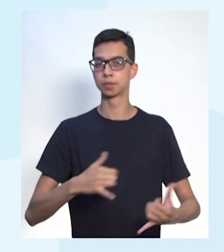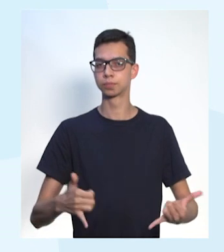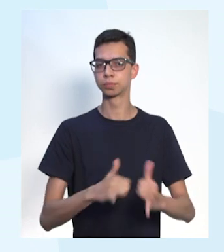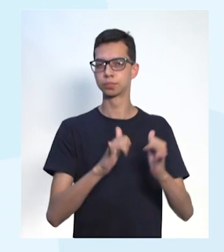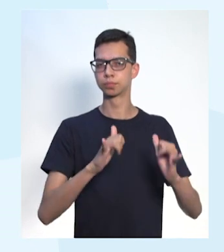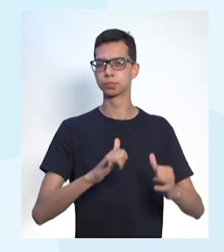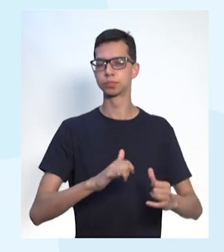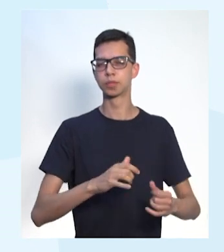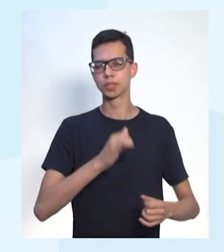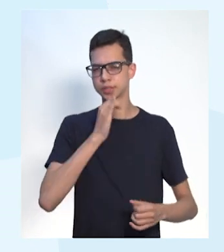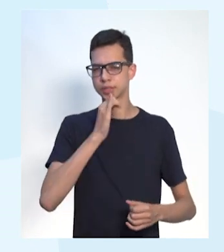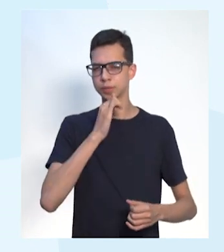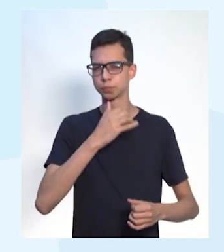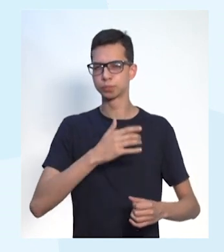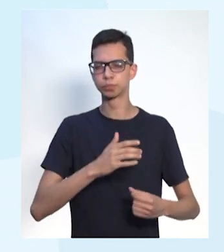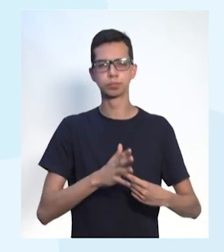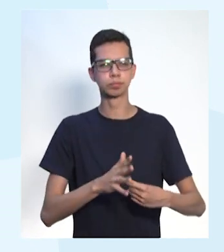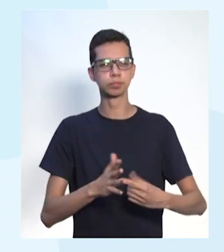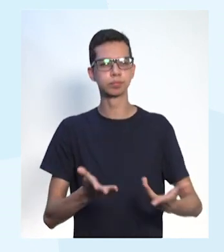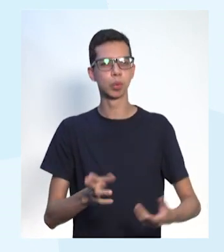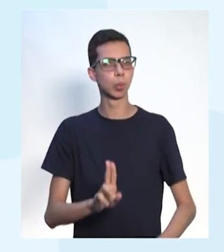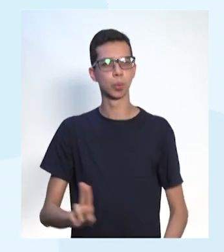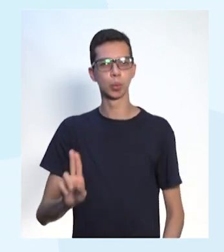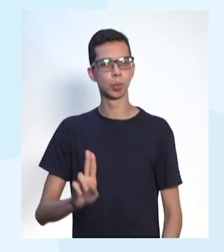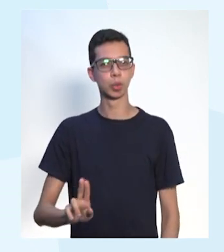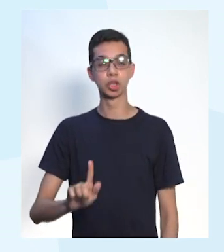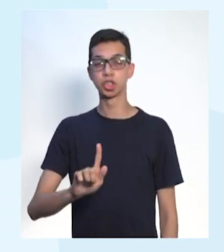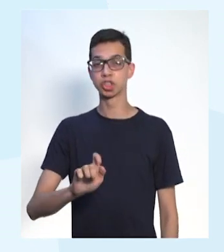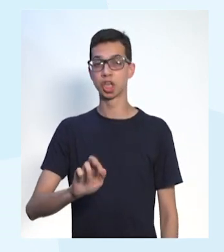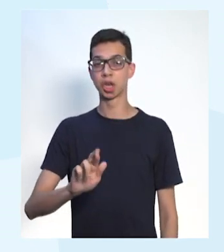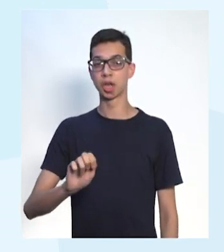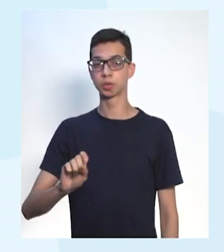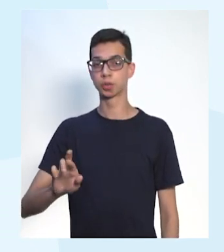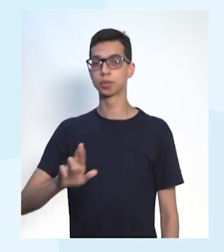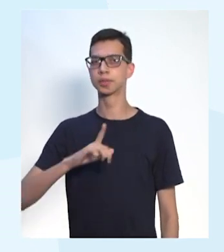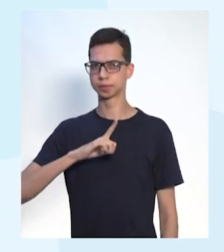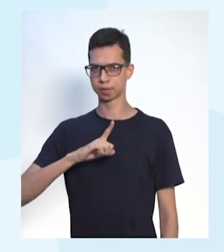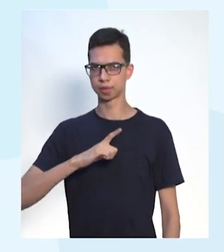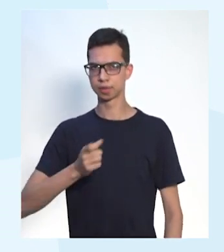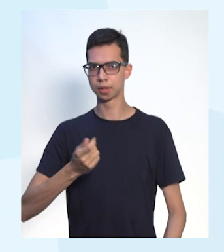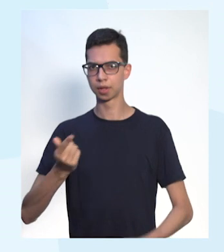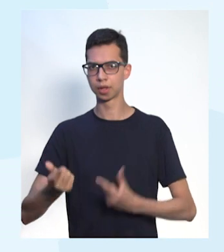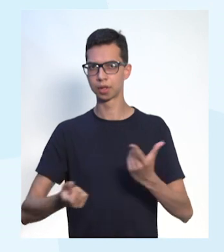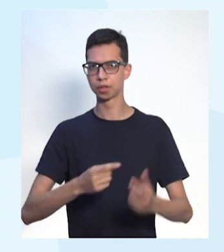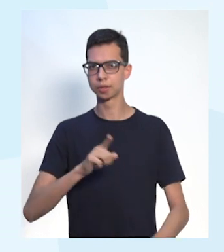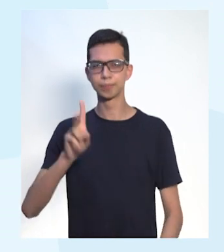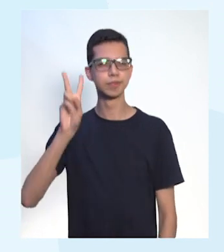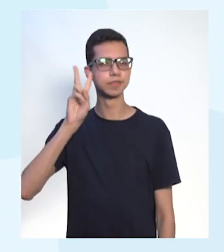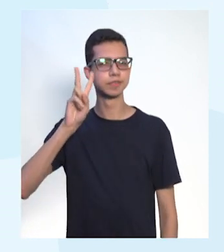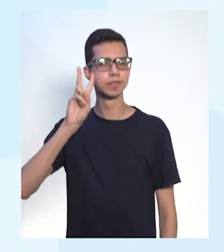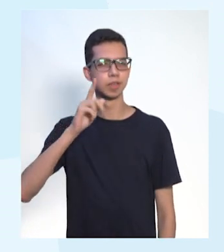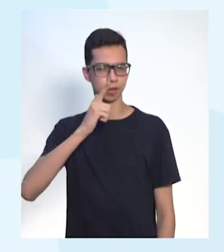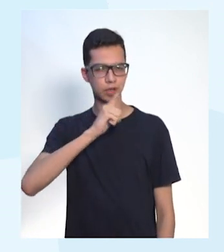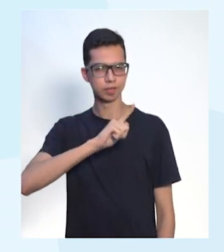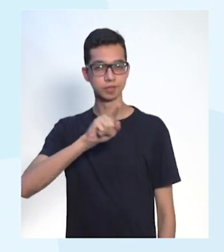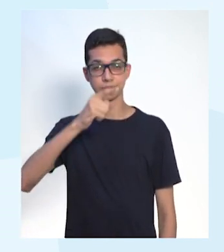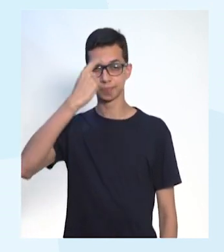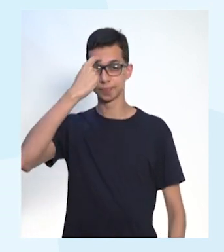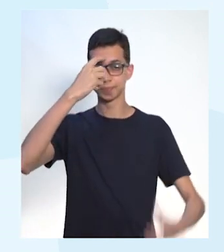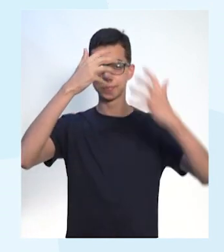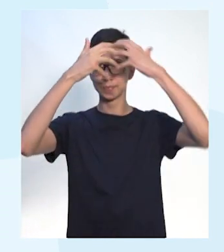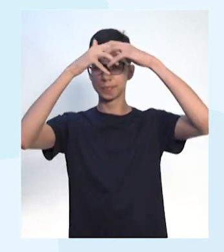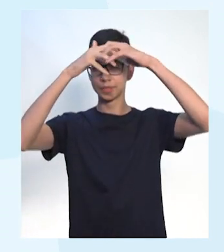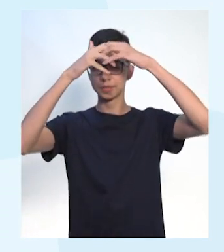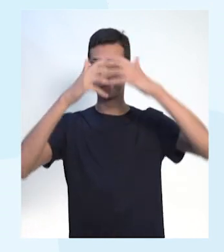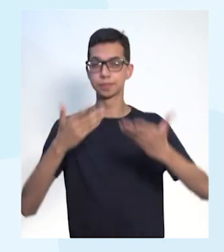usina que não usa gerador elétrico, hein, Giba? Será que os alunos vão conseguir lembrar ou pensar nessa daí?